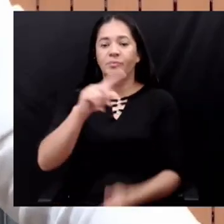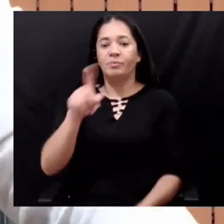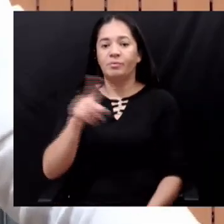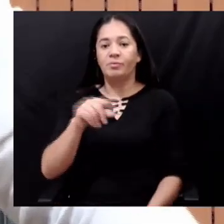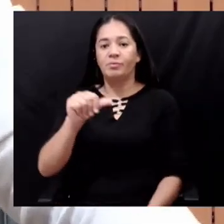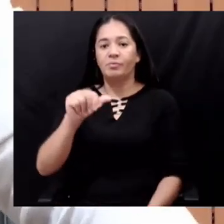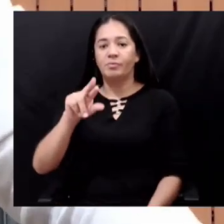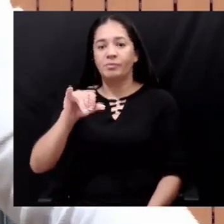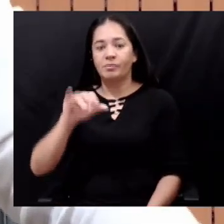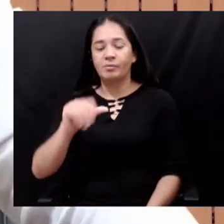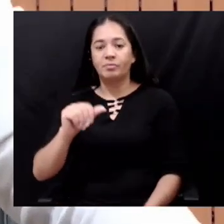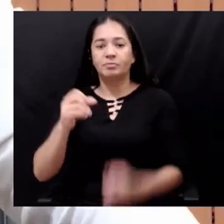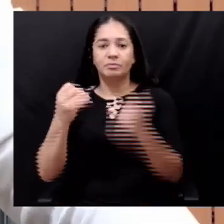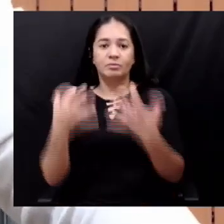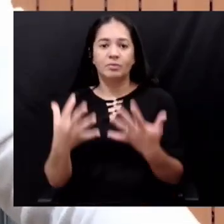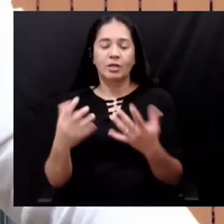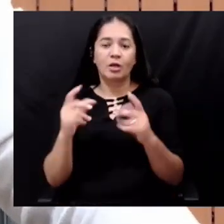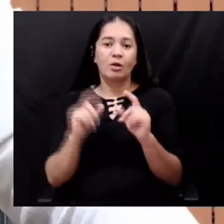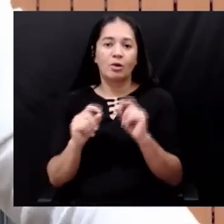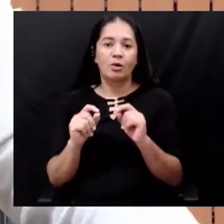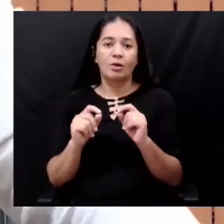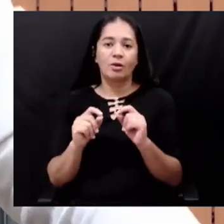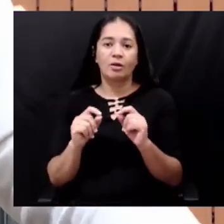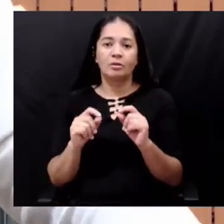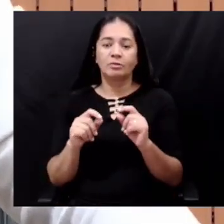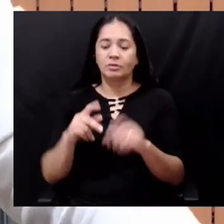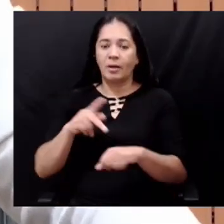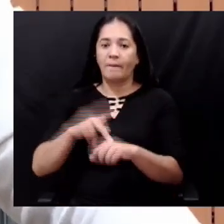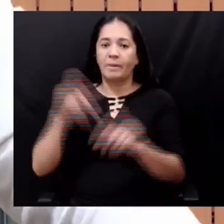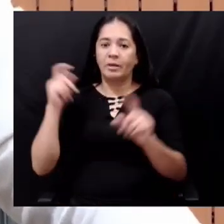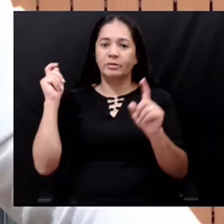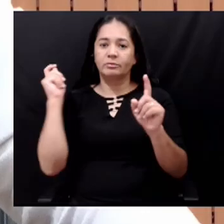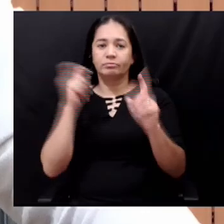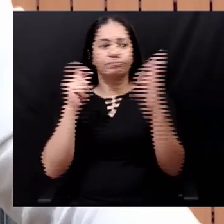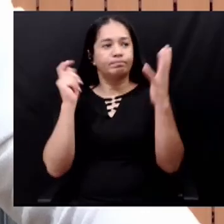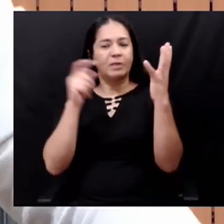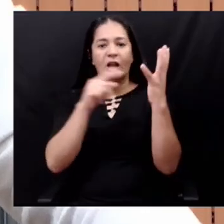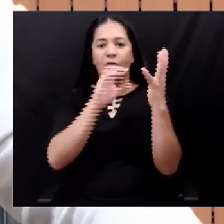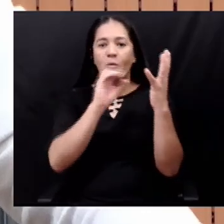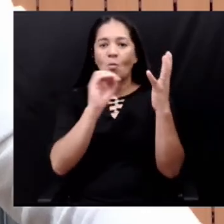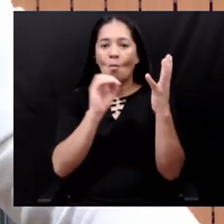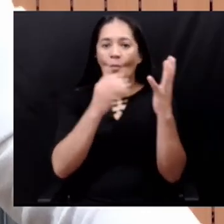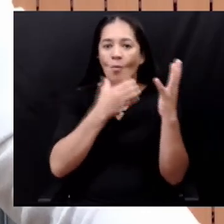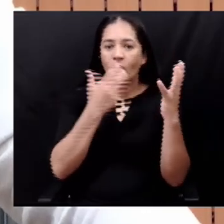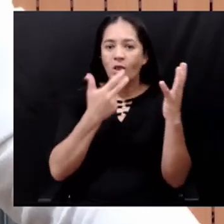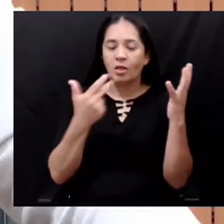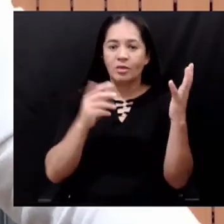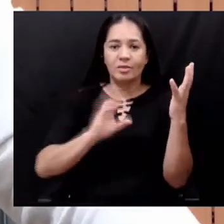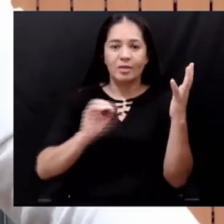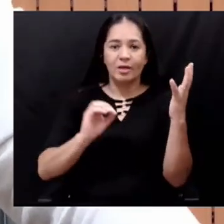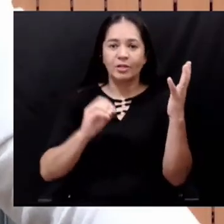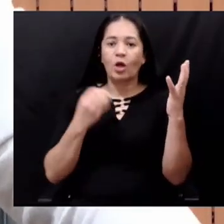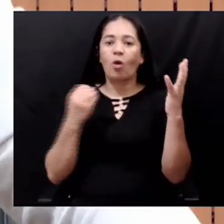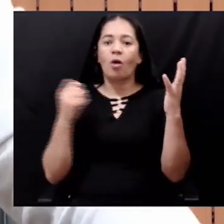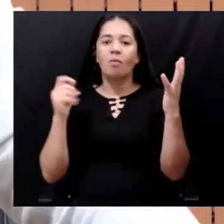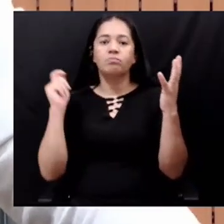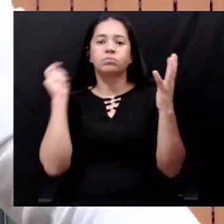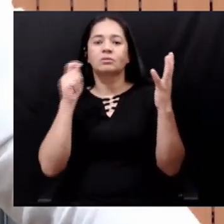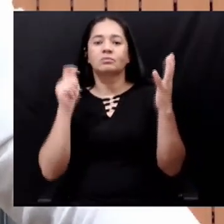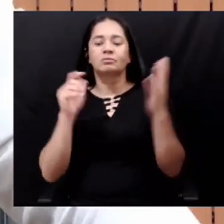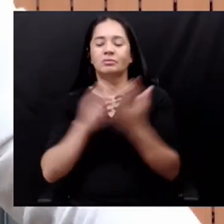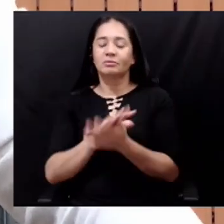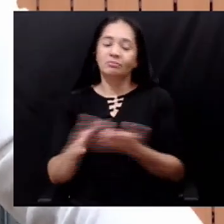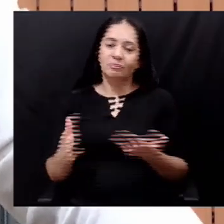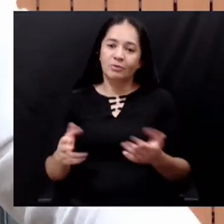se ataca pedra em árvore que não dá fruto, né? Então, nós estamos bem contentes com esse efeito